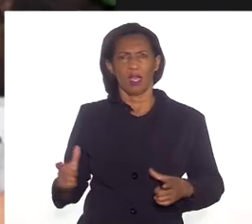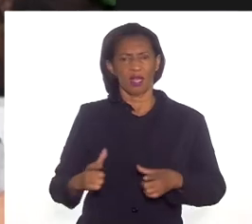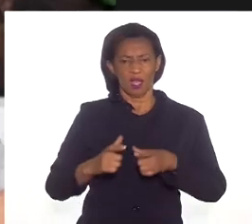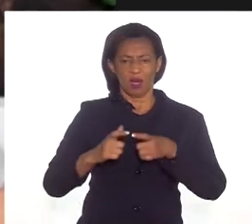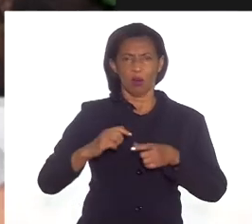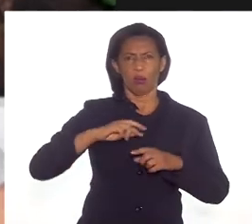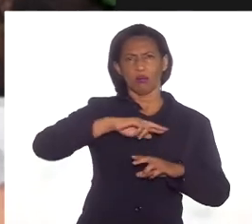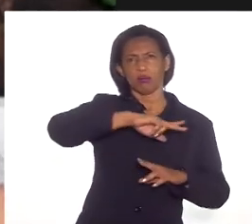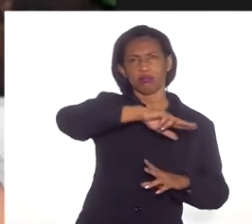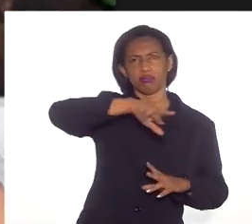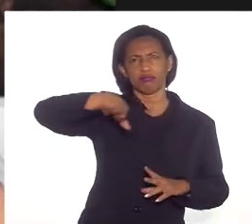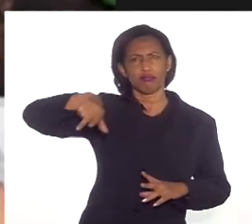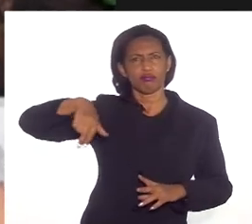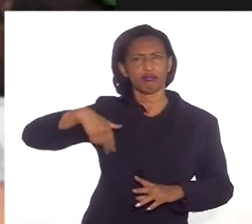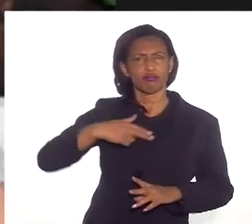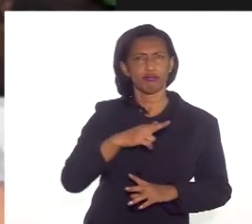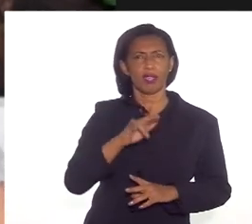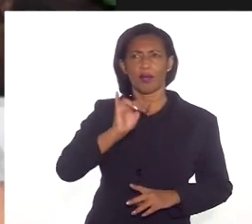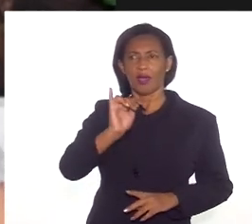O brasileiro é uma invenção.